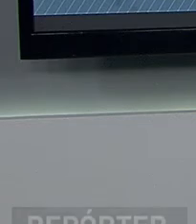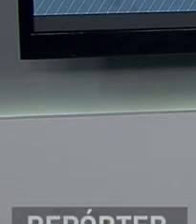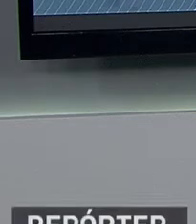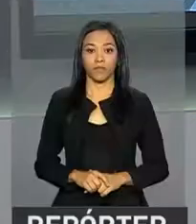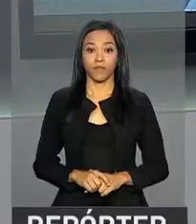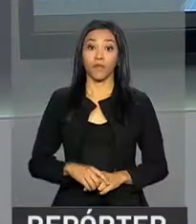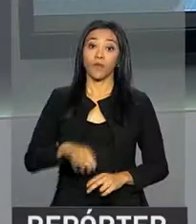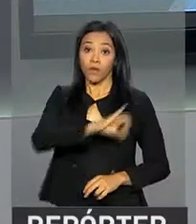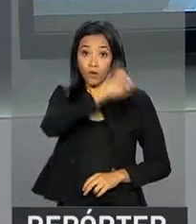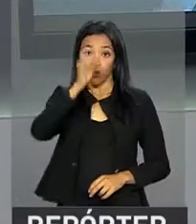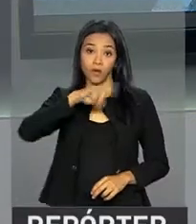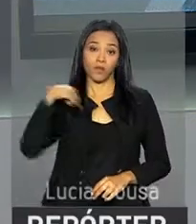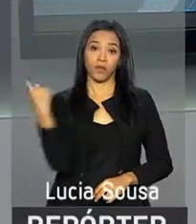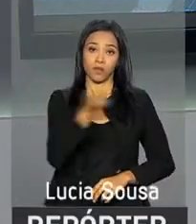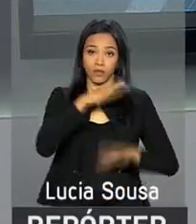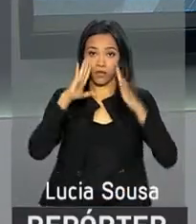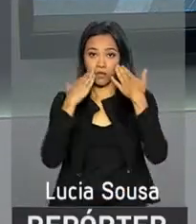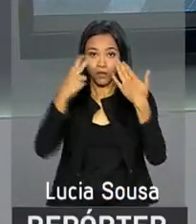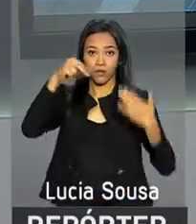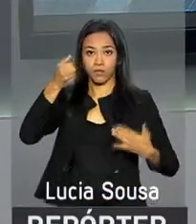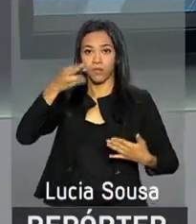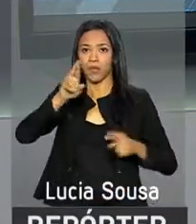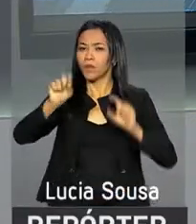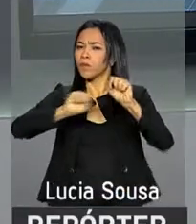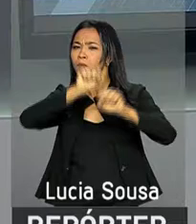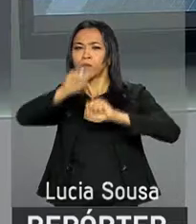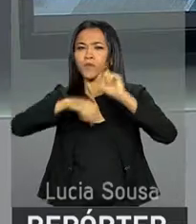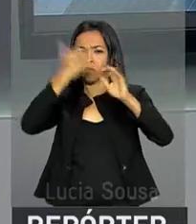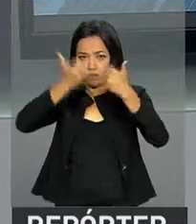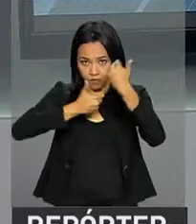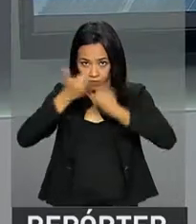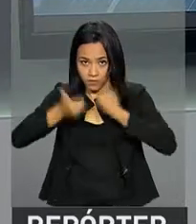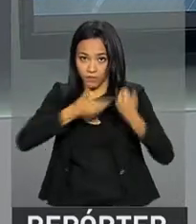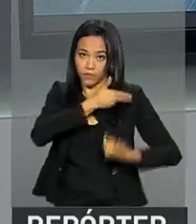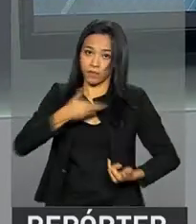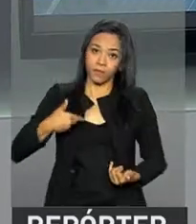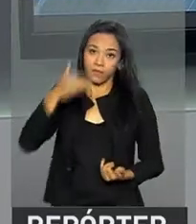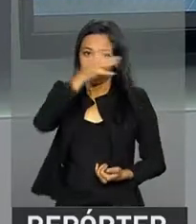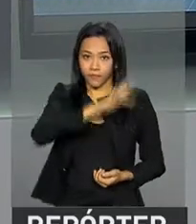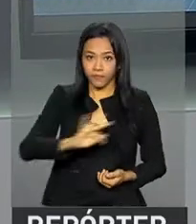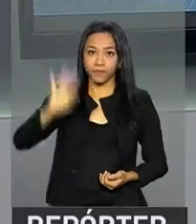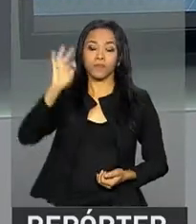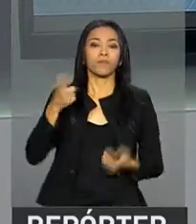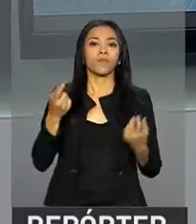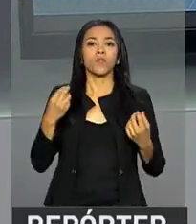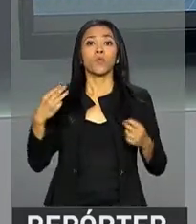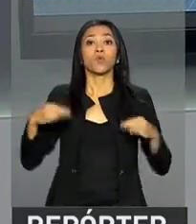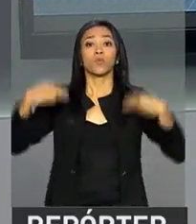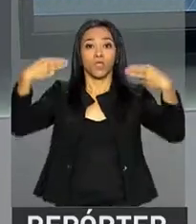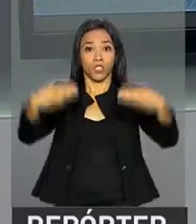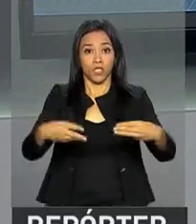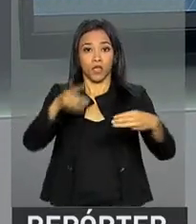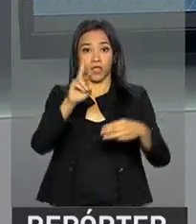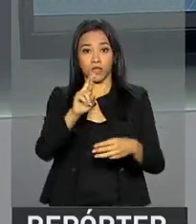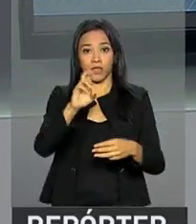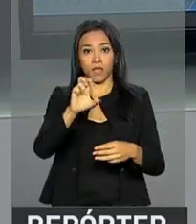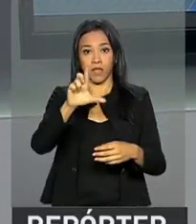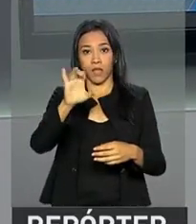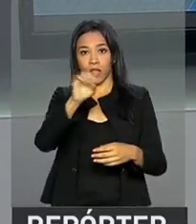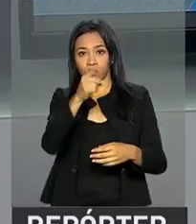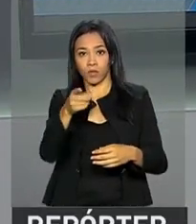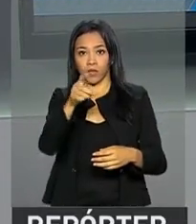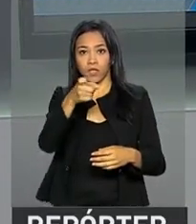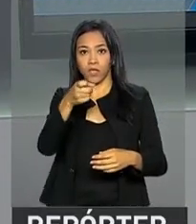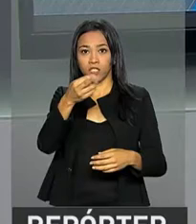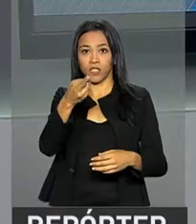olá estamos de volta com repórter nbr as notícias do governo federal o ministério das relações exteriores se manifestou